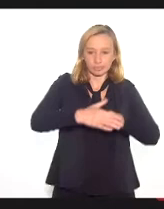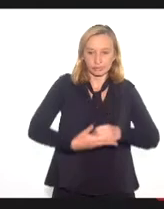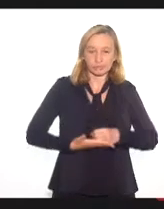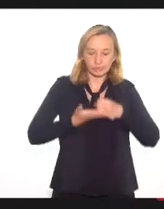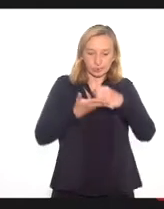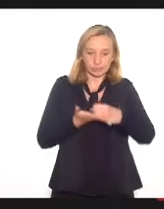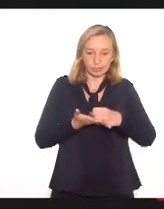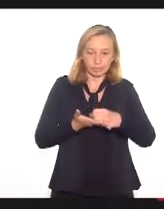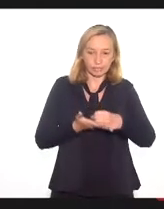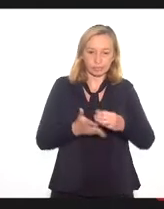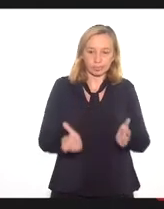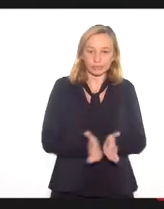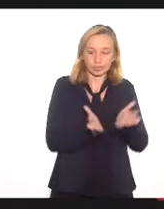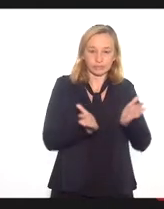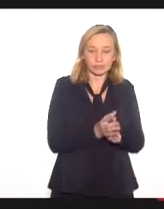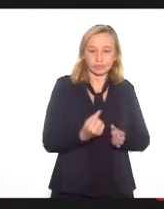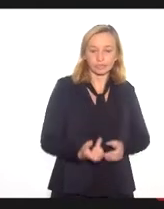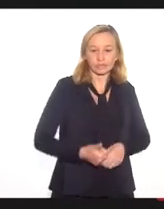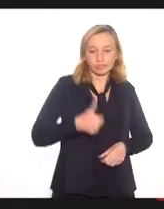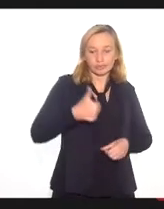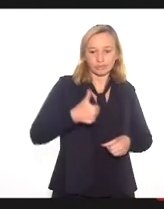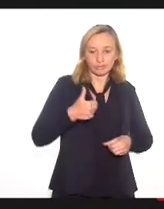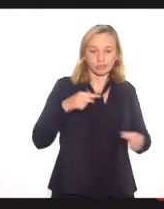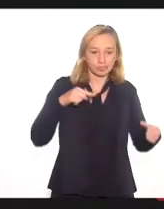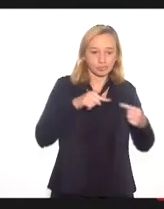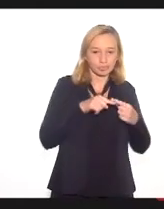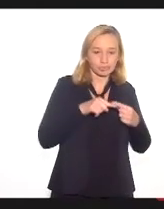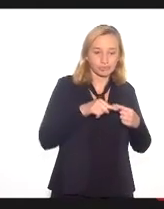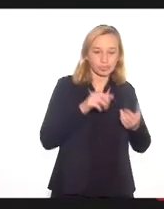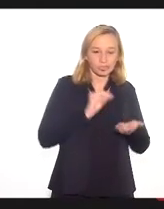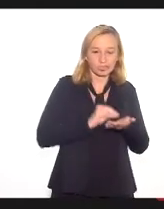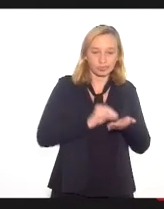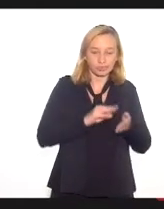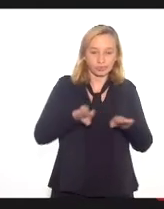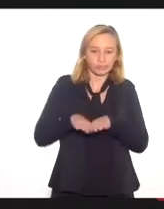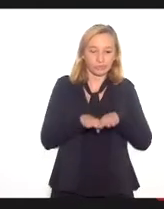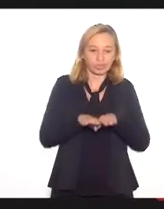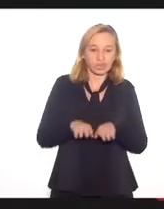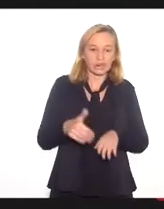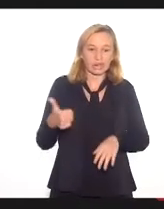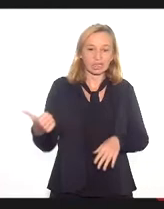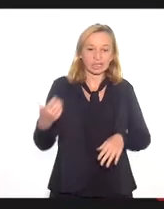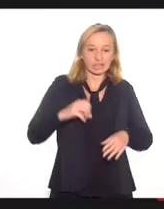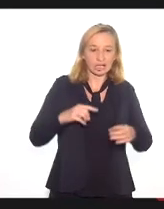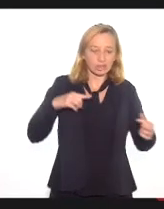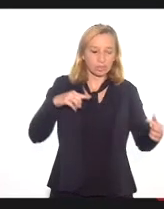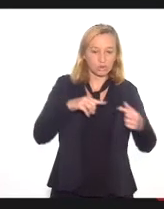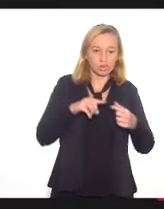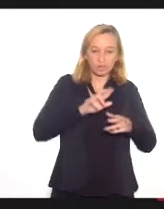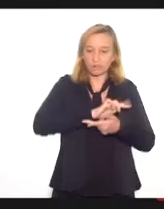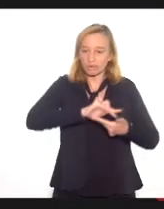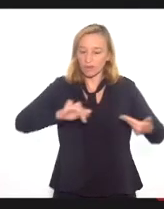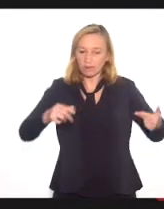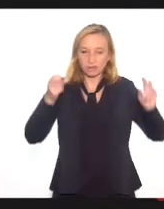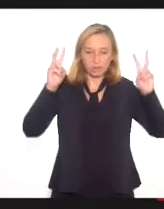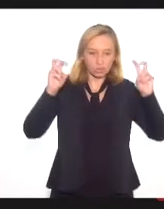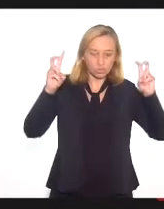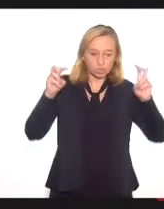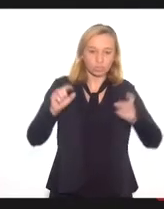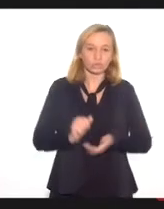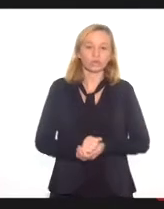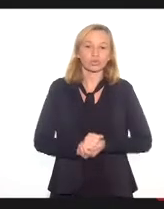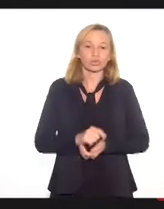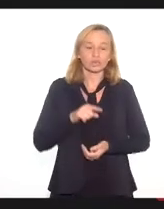da pobreza é o primeiro objetivo. E a redução das desigualdades está lá no décimo objetivo e tem uma série de questões. Mas o que está dado é que